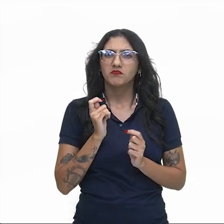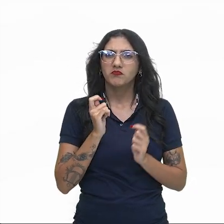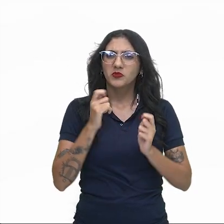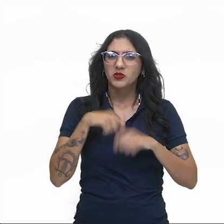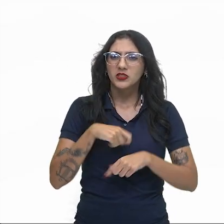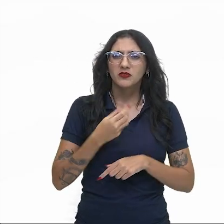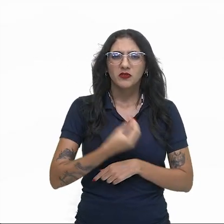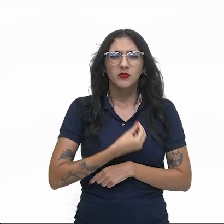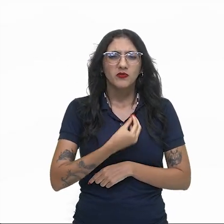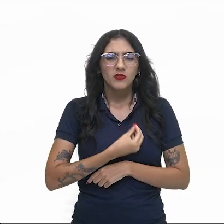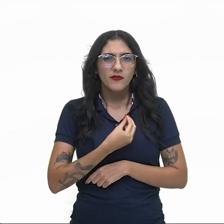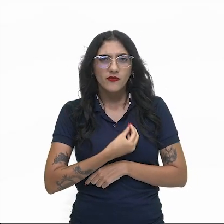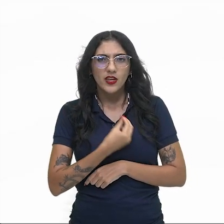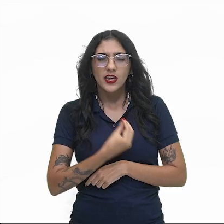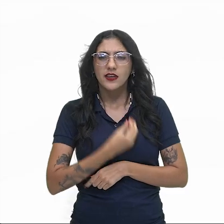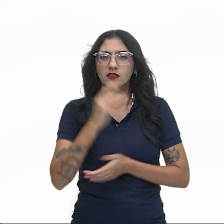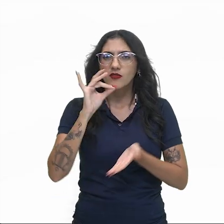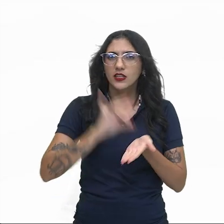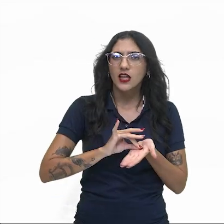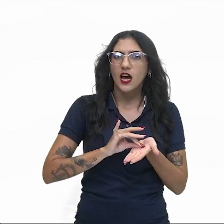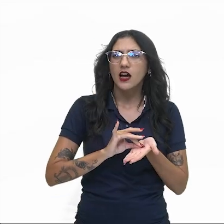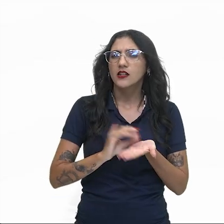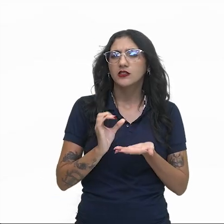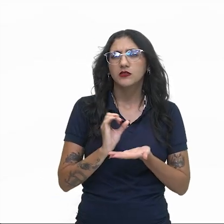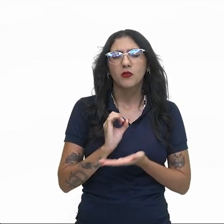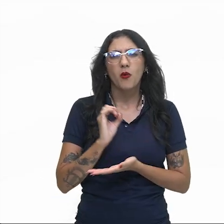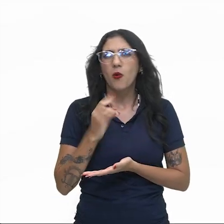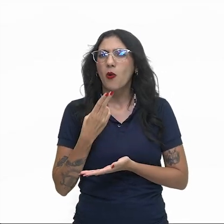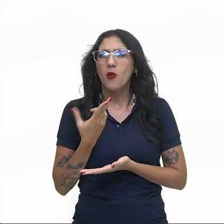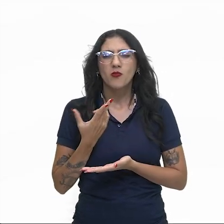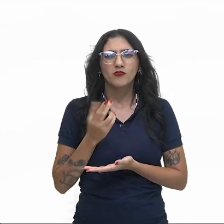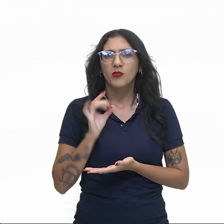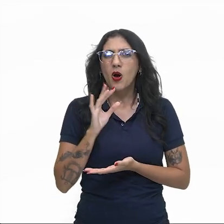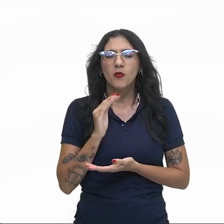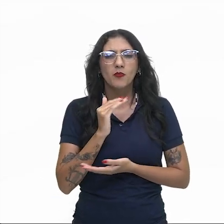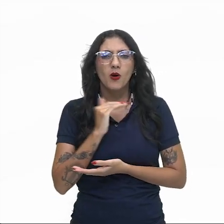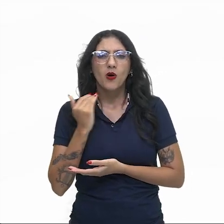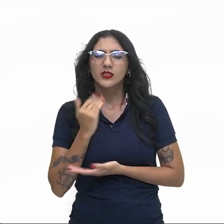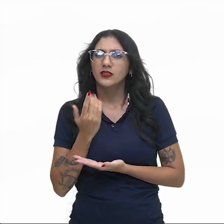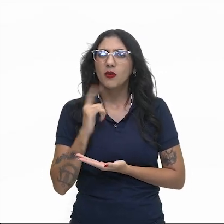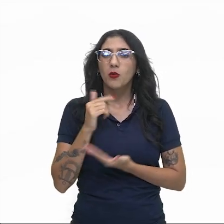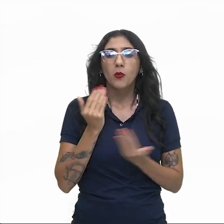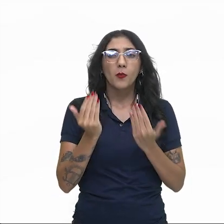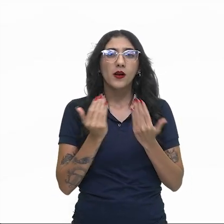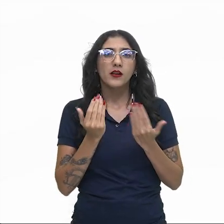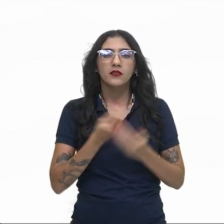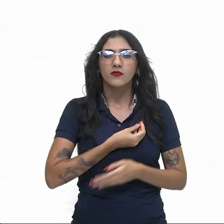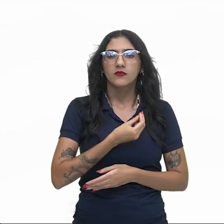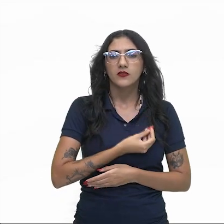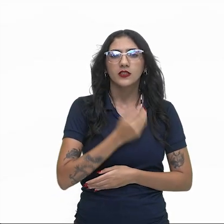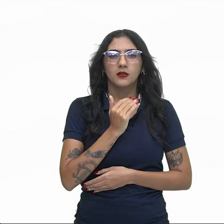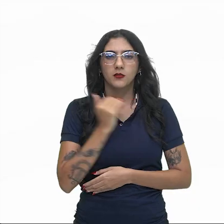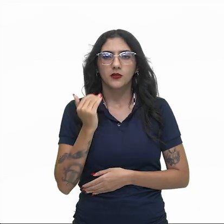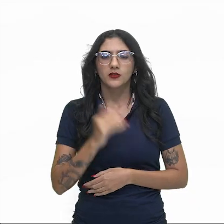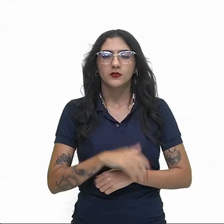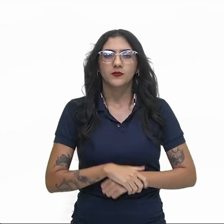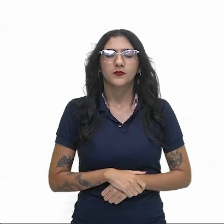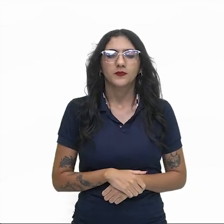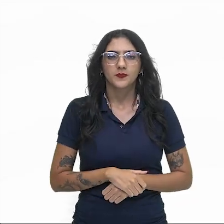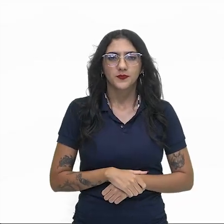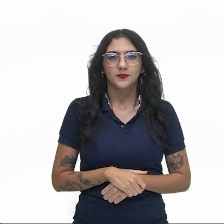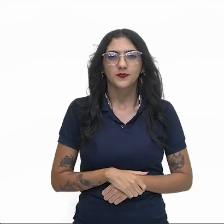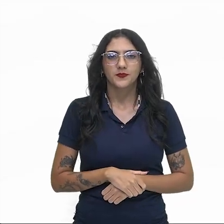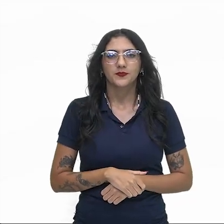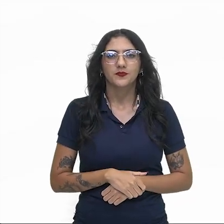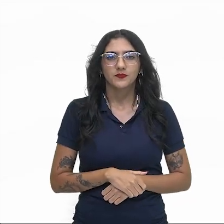ser ou não ser, viver ou morrer? É nesse sentido que ele traz. Um outro ponto que ele traz para